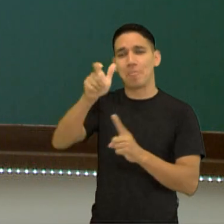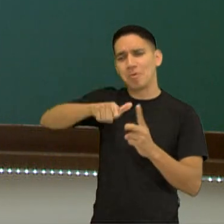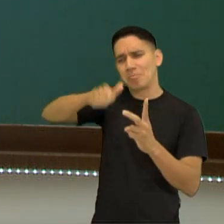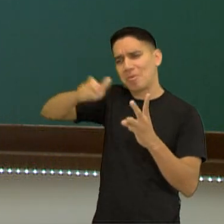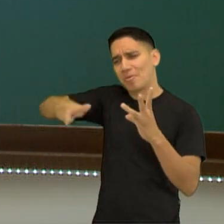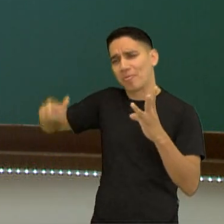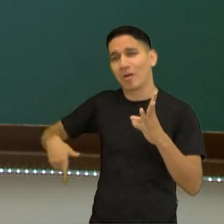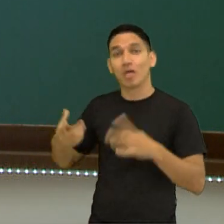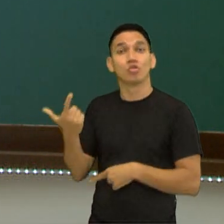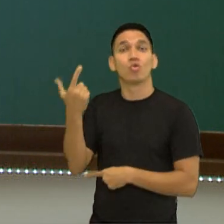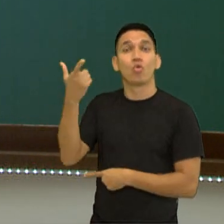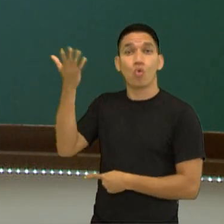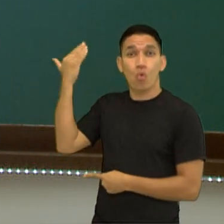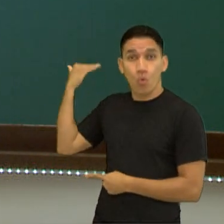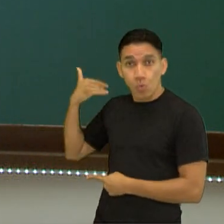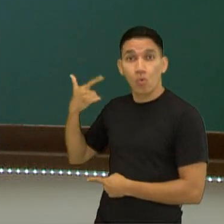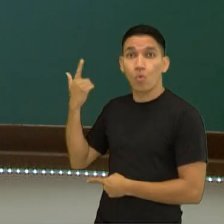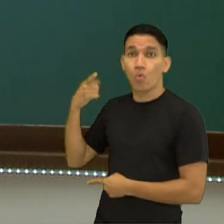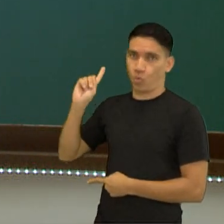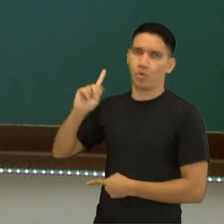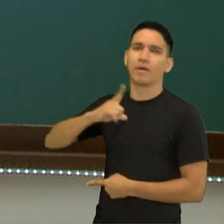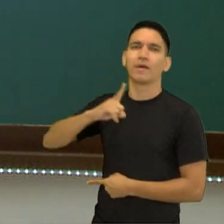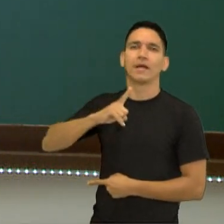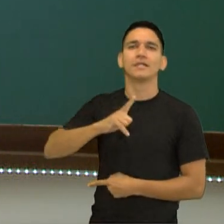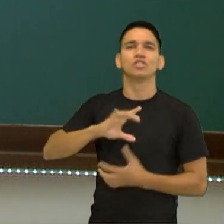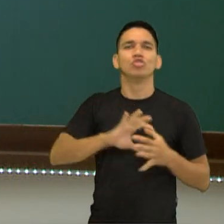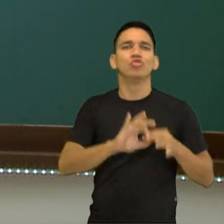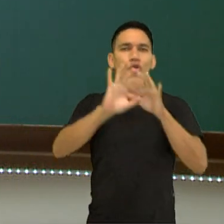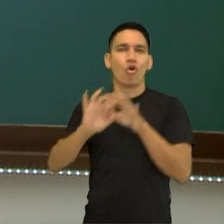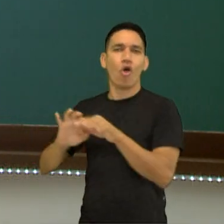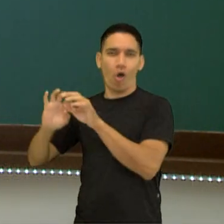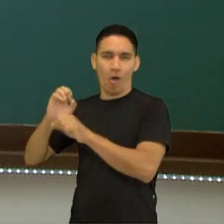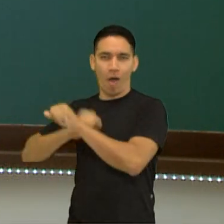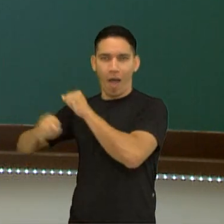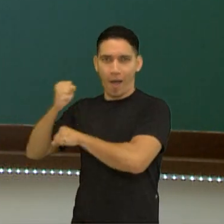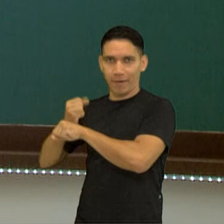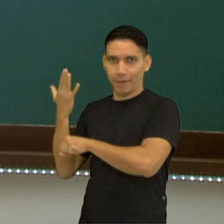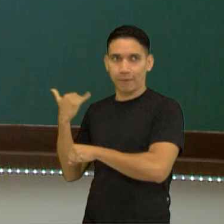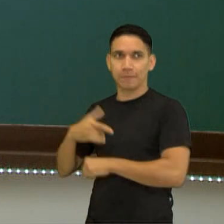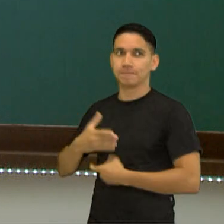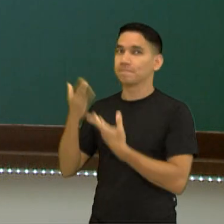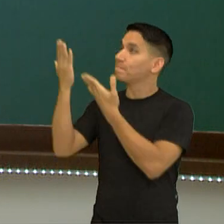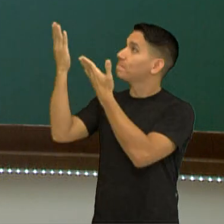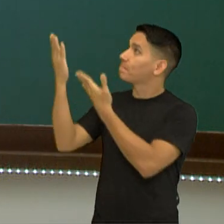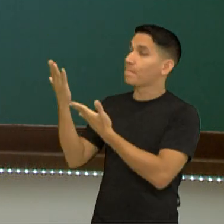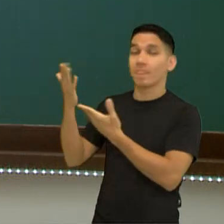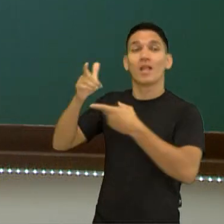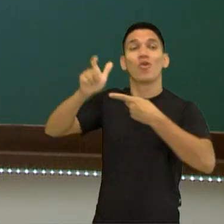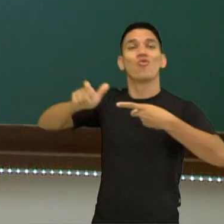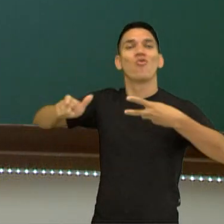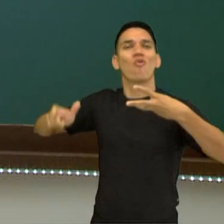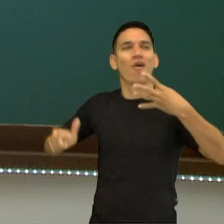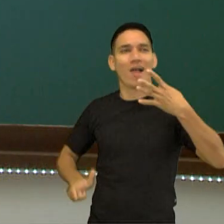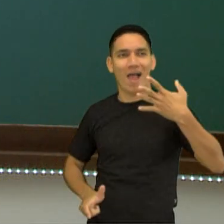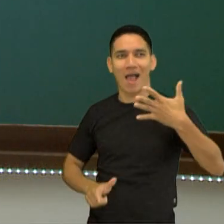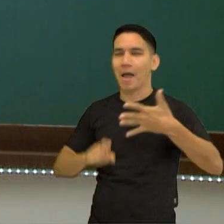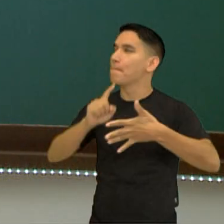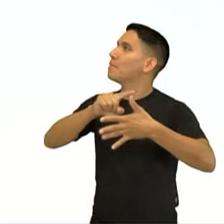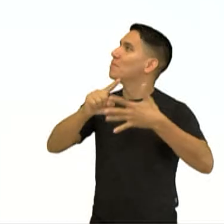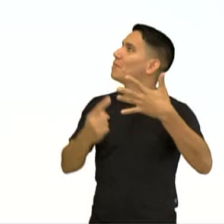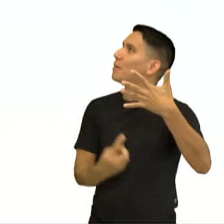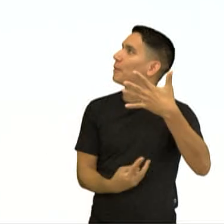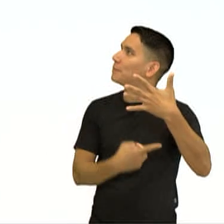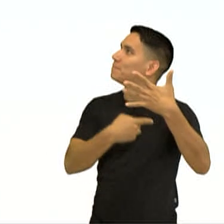últimos Jogos Olímpicos que aconteceram nos últimos tempos. Em Seul, Sydney, Athens,